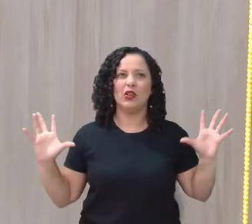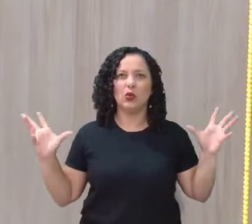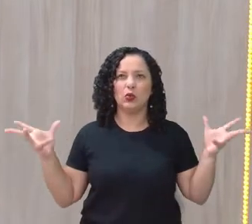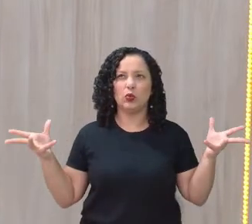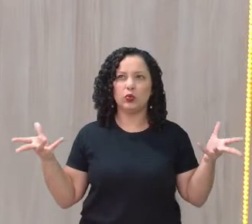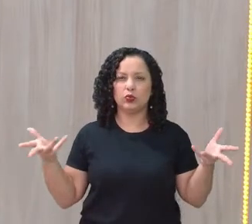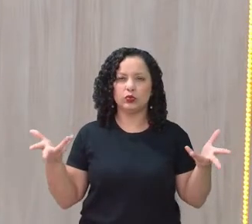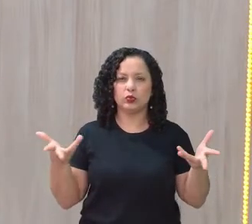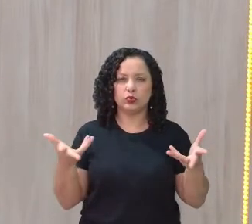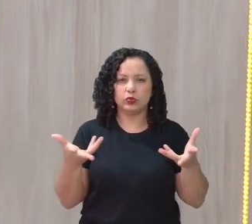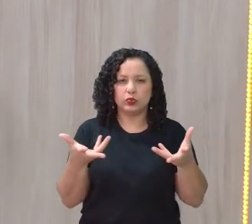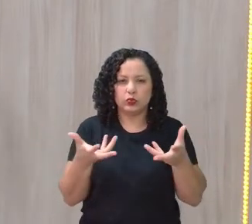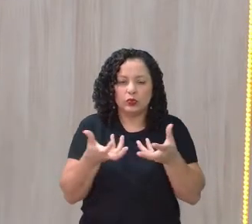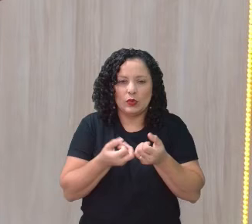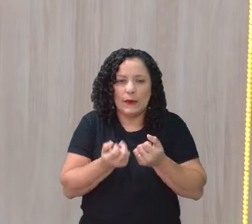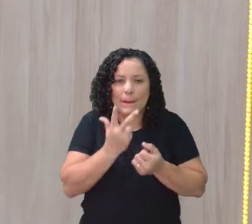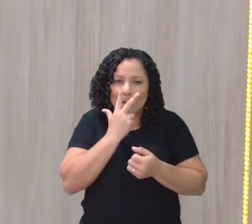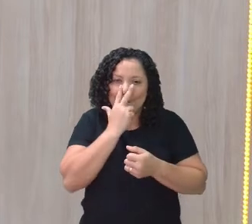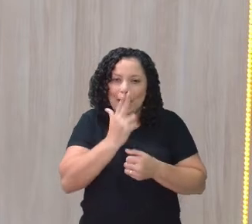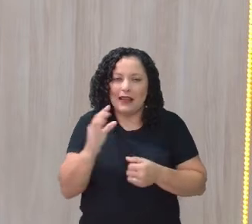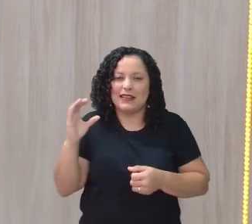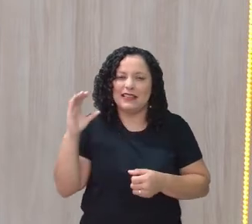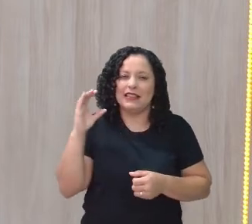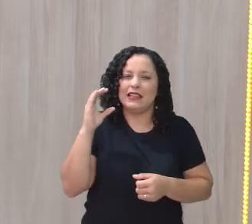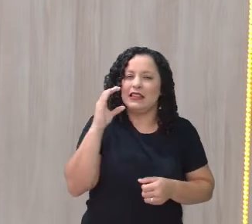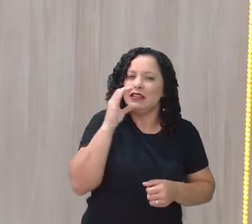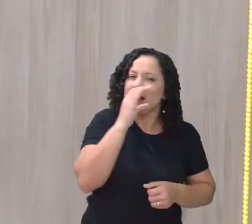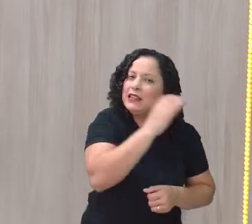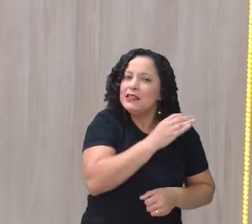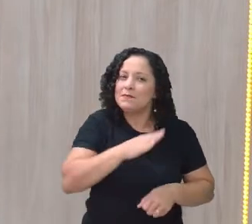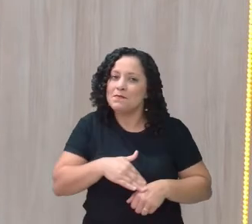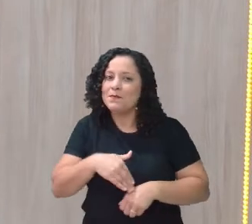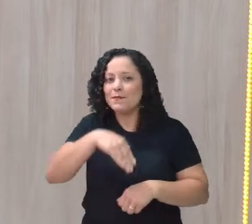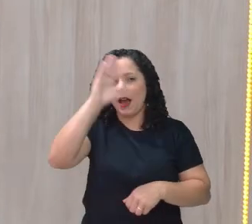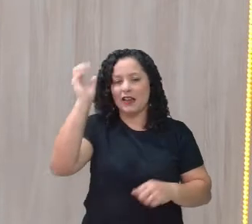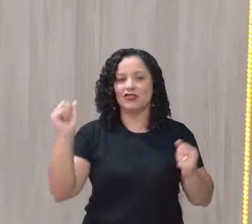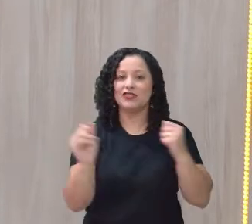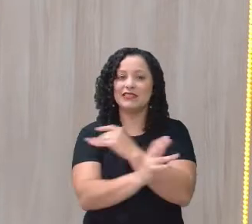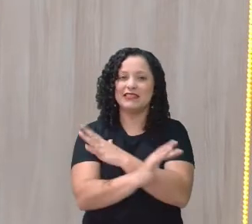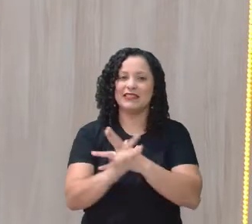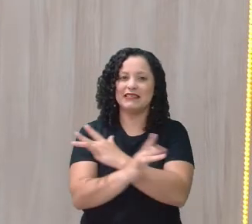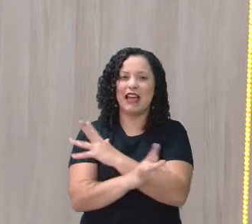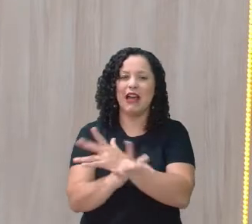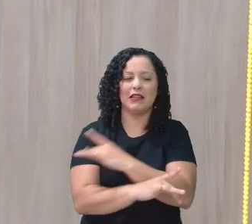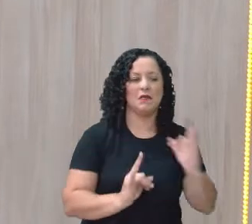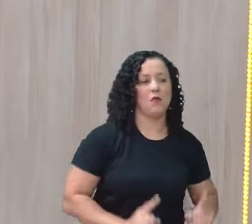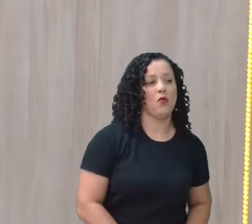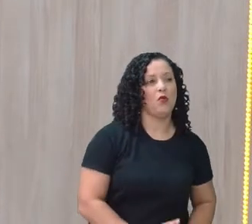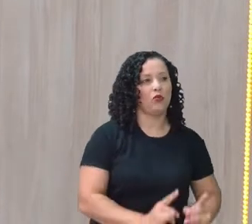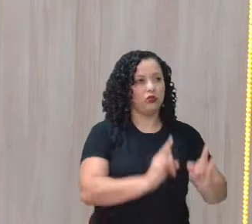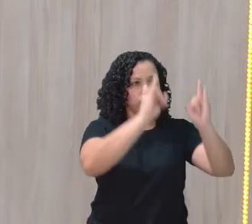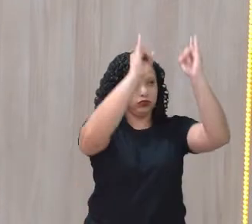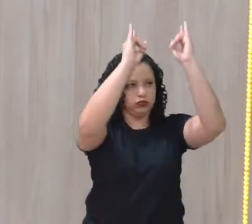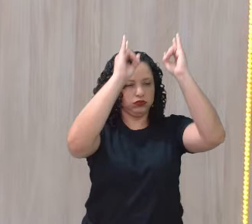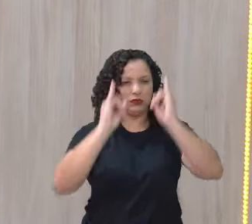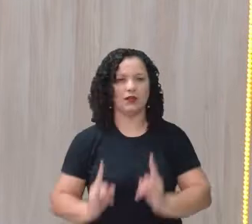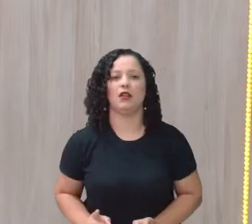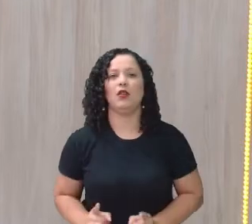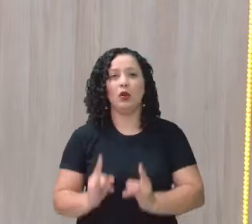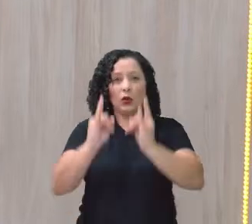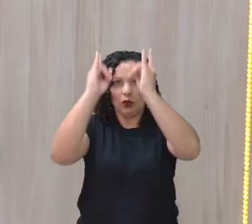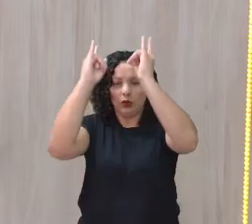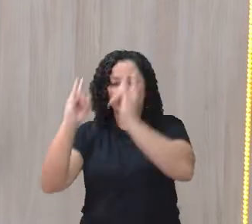mais quente, a questão da verticalização das cidades, diminuindo a circulação do ar, a tirada daquela camada